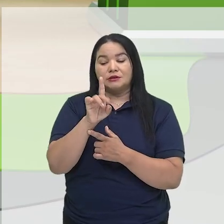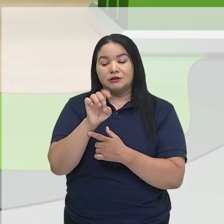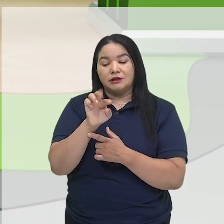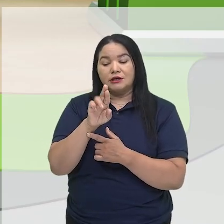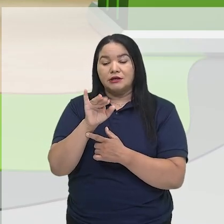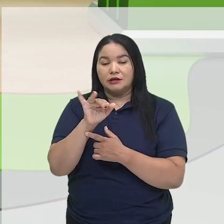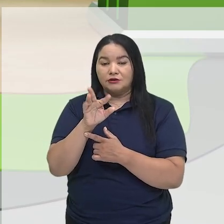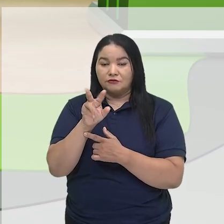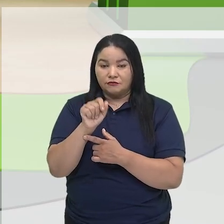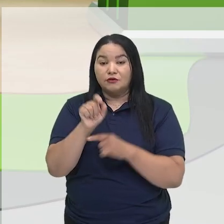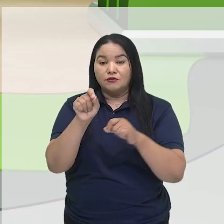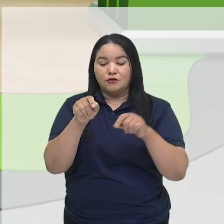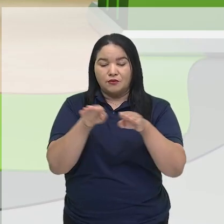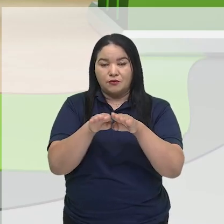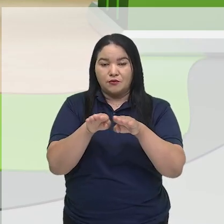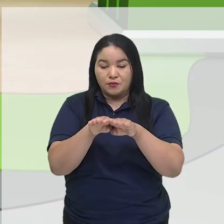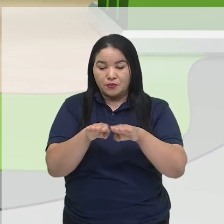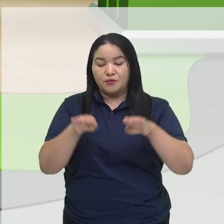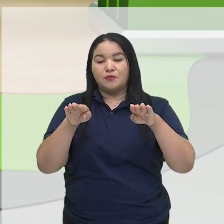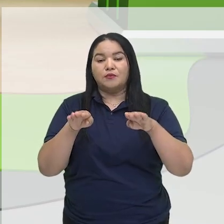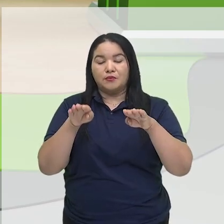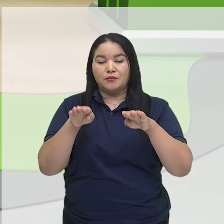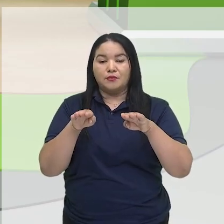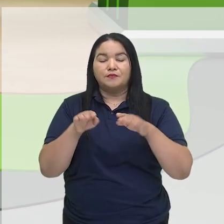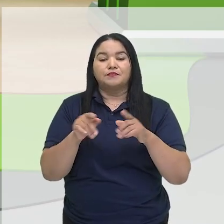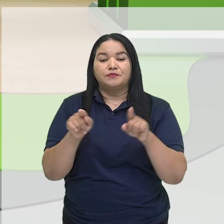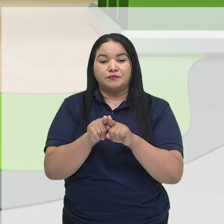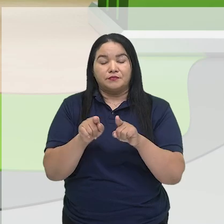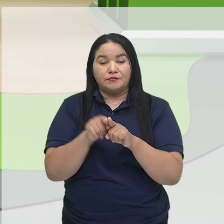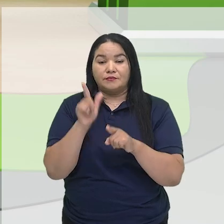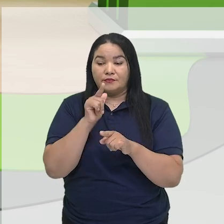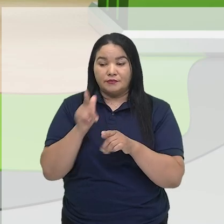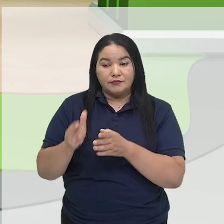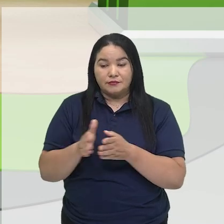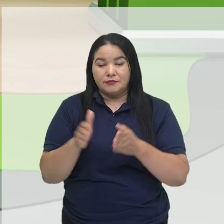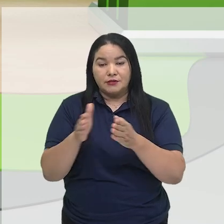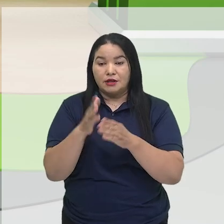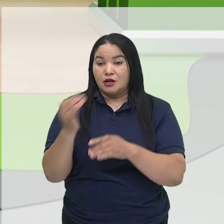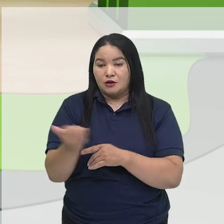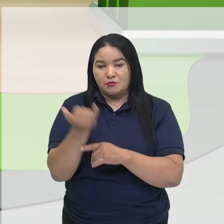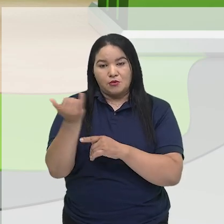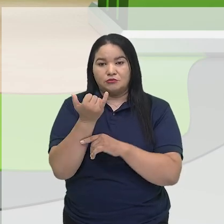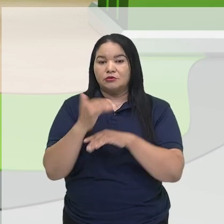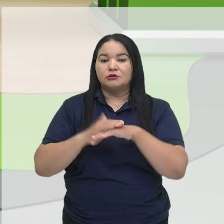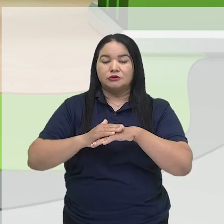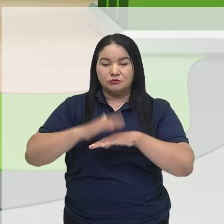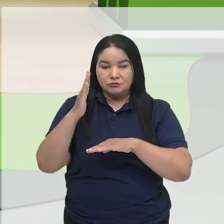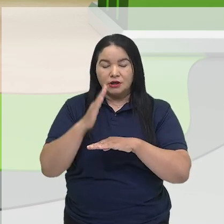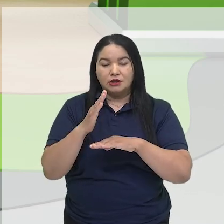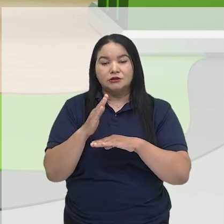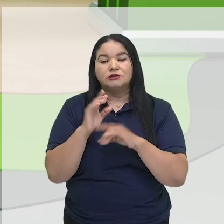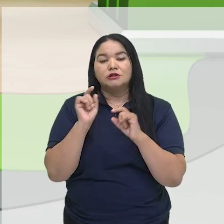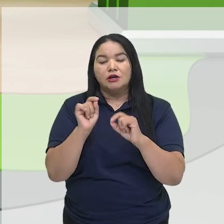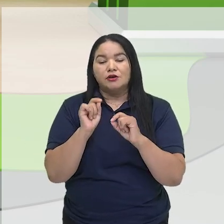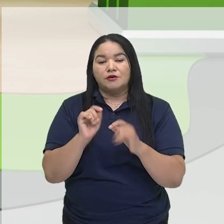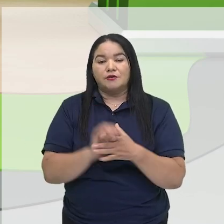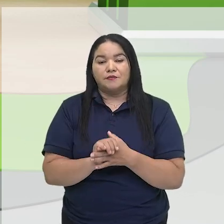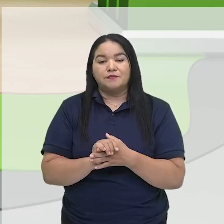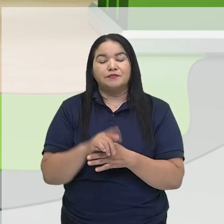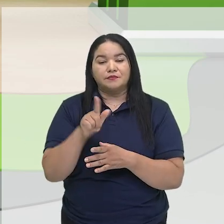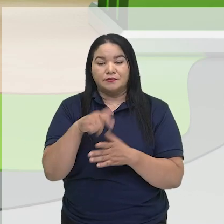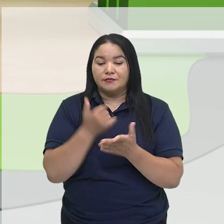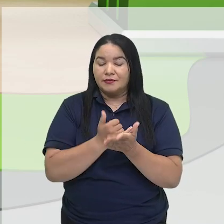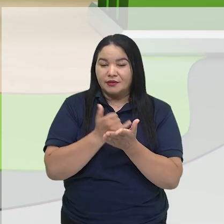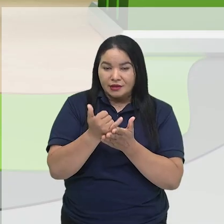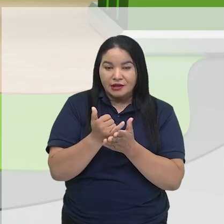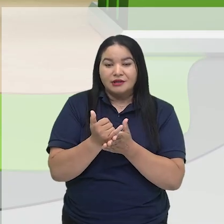certo? Então, os rios que são de extrema importância para nós, né, eles formam a nossa